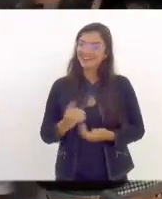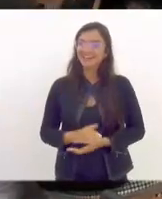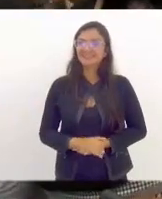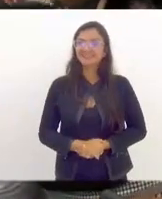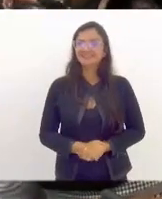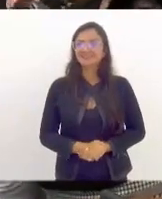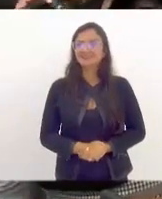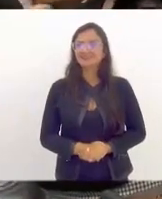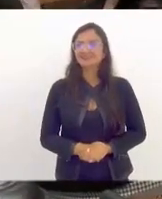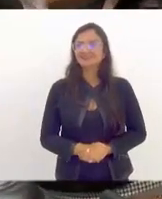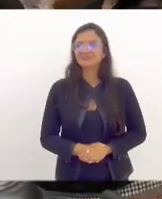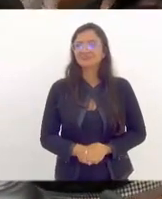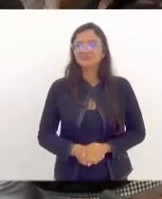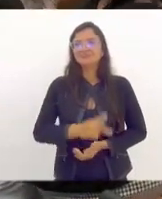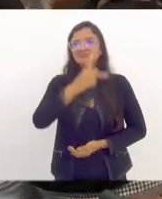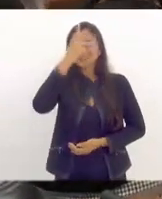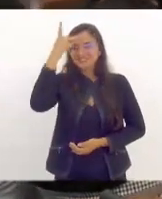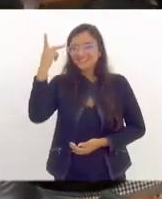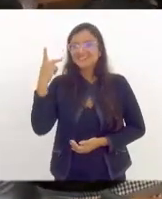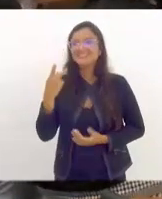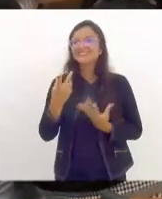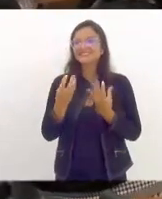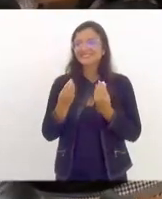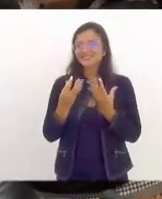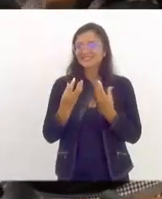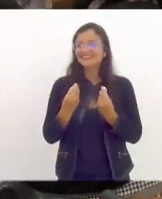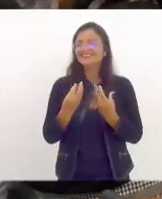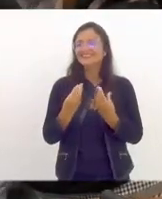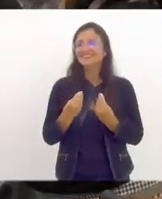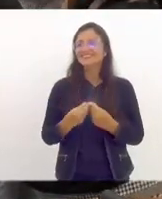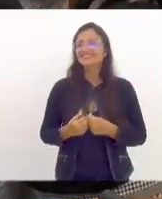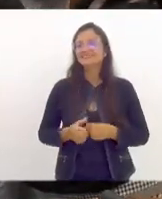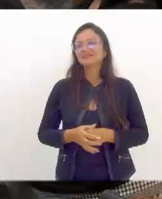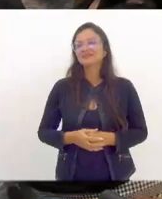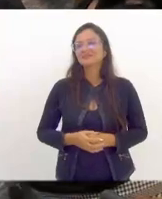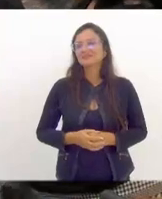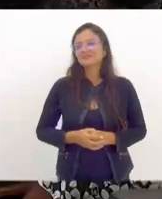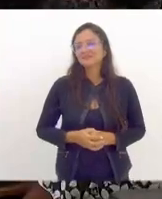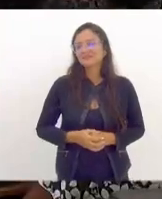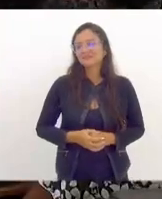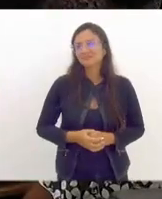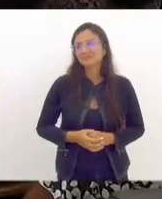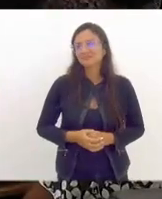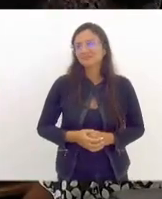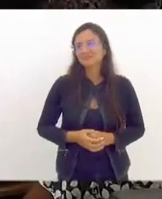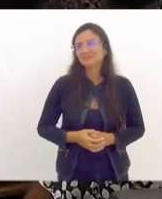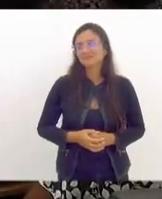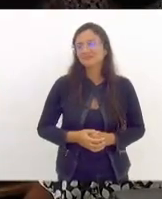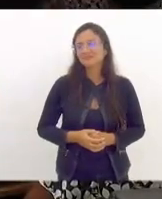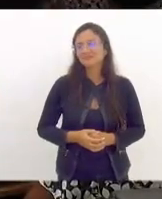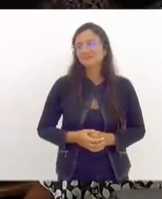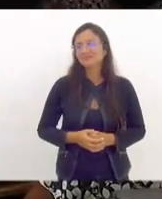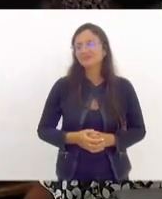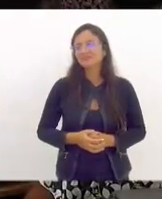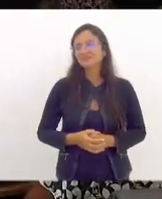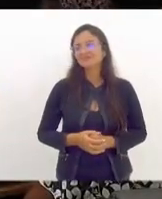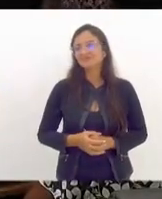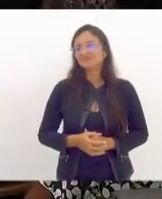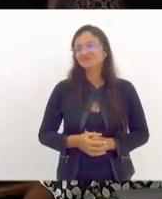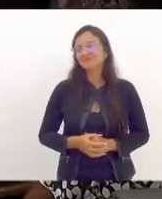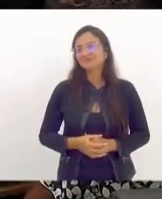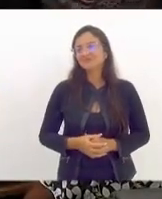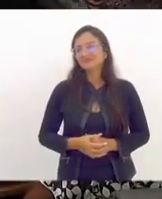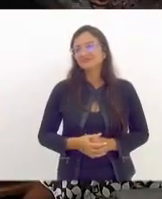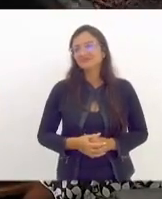o pessoal vem inveja aqui Gosta sim pessoal trouxe todo mundo Ó teve até o atabaque garota